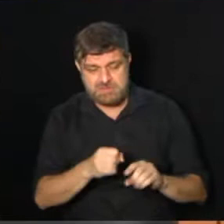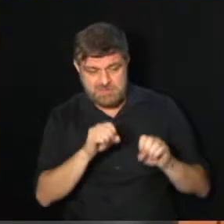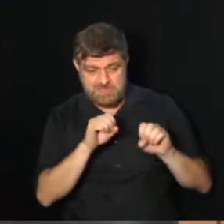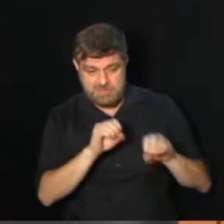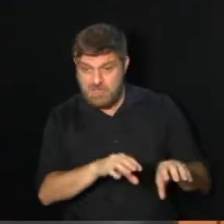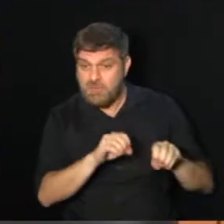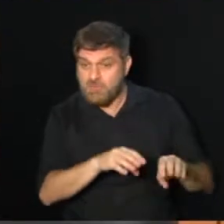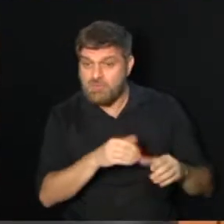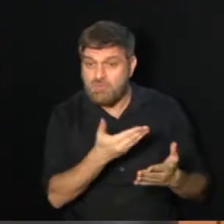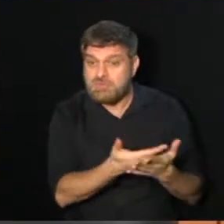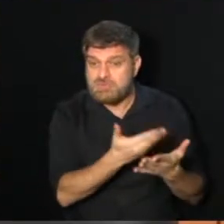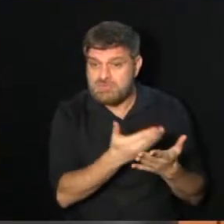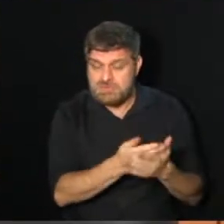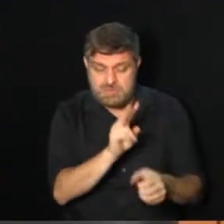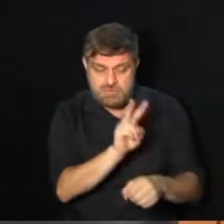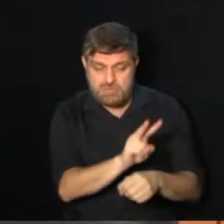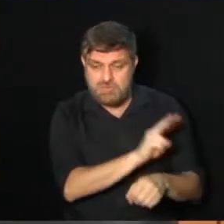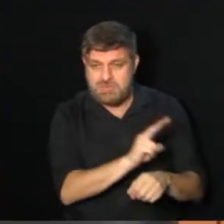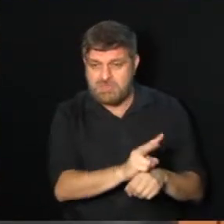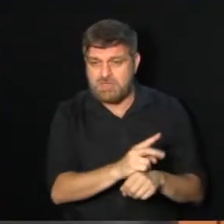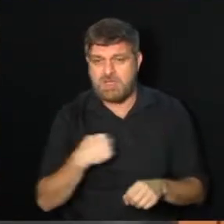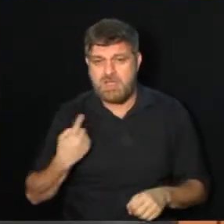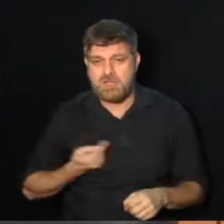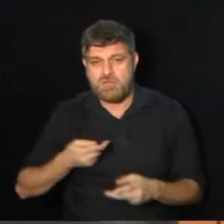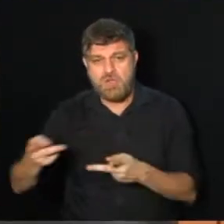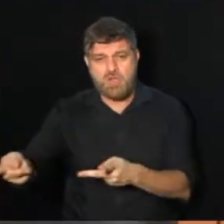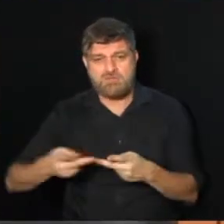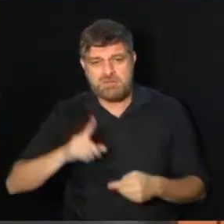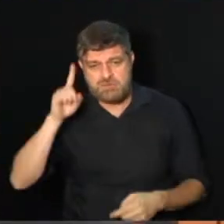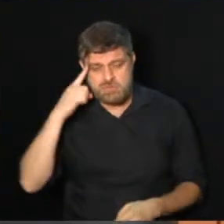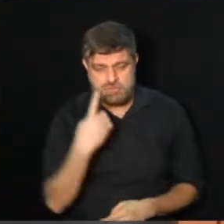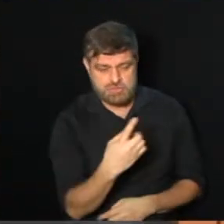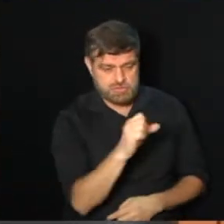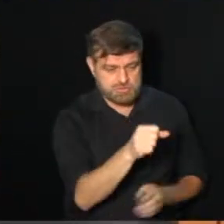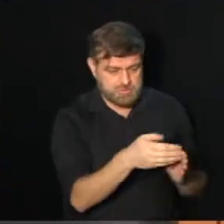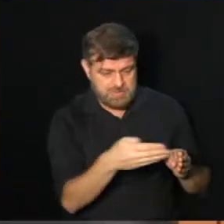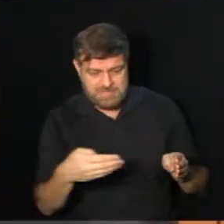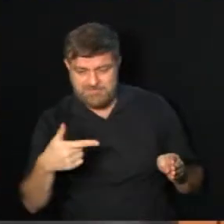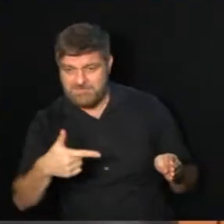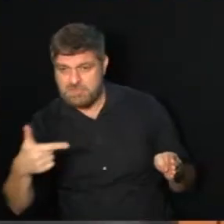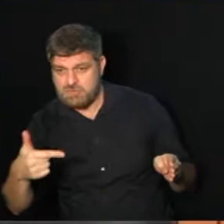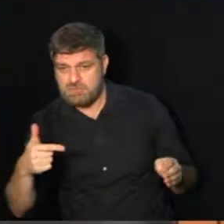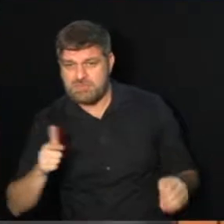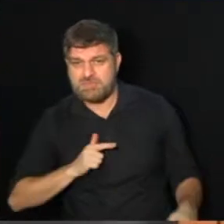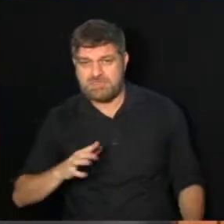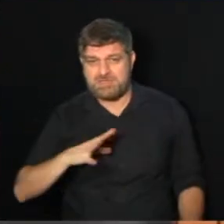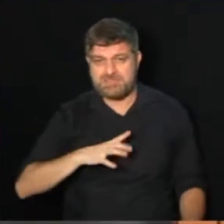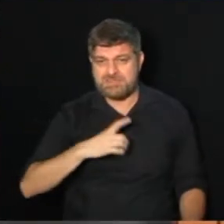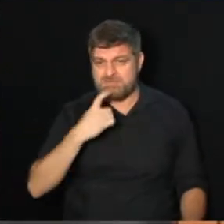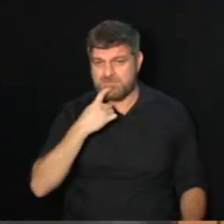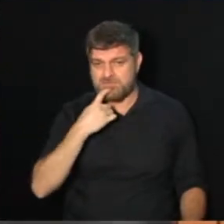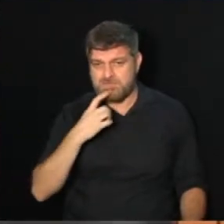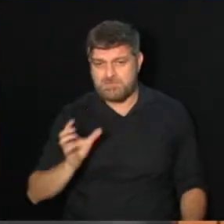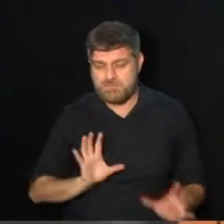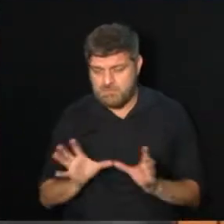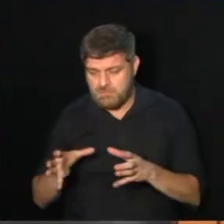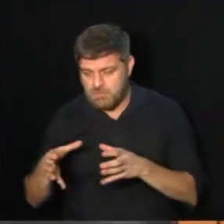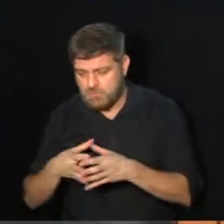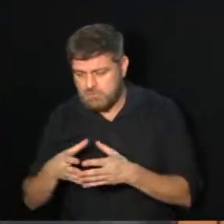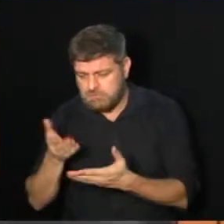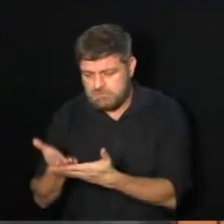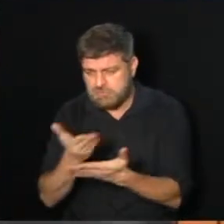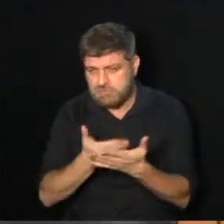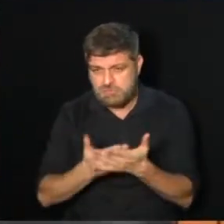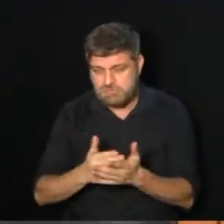estudantes. Convidamos vocês, de 18 a 22, nós teremos na cidade movimentos contínuos para